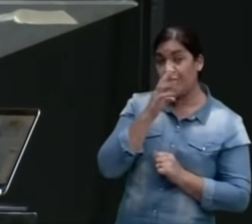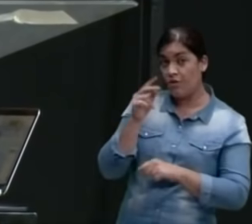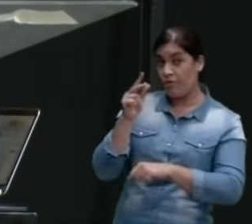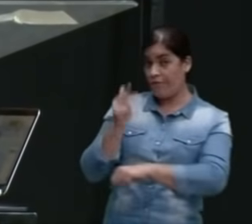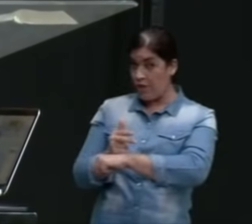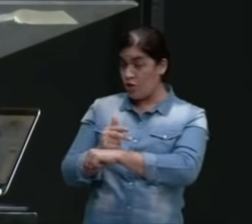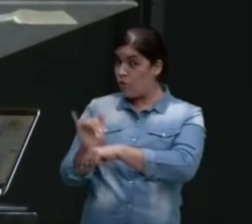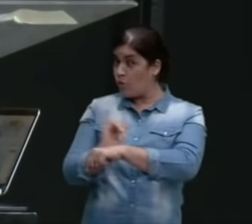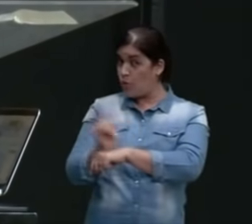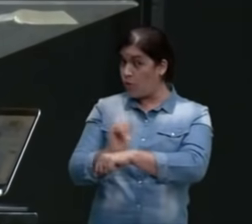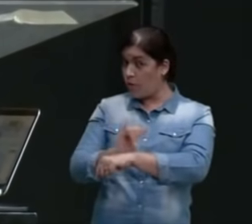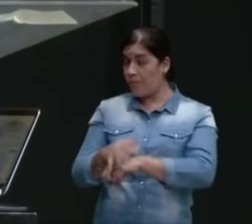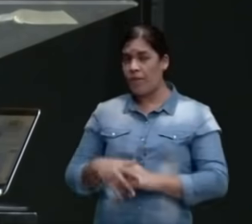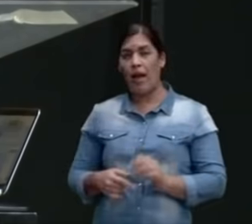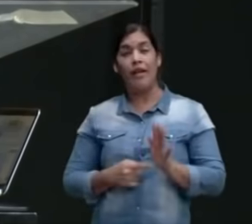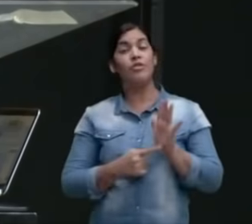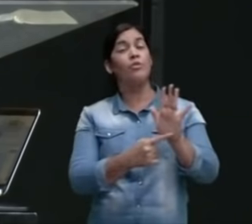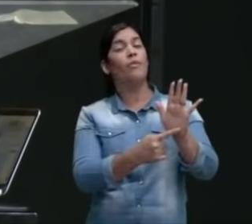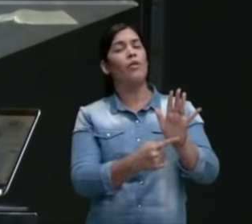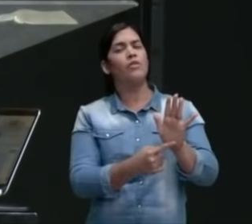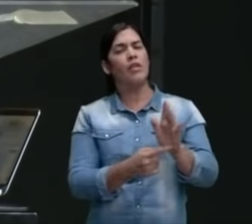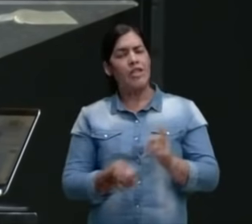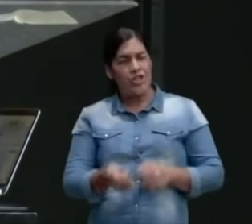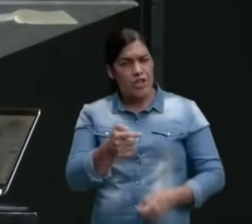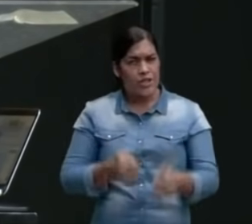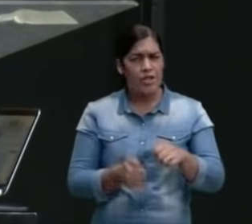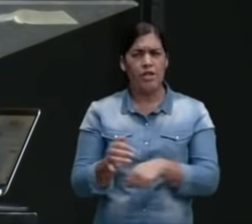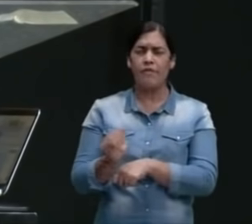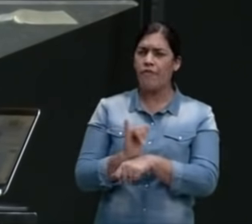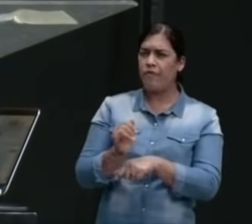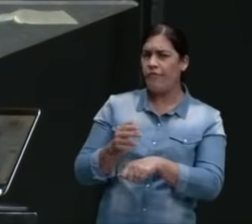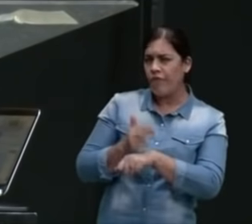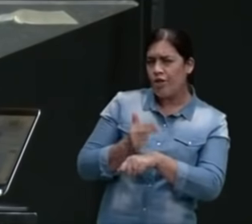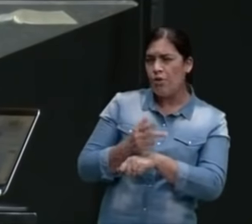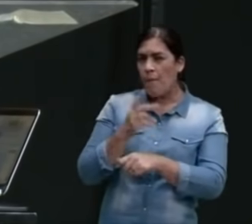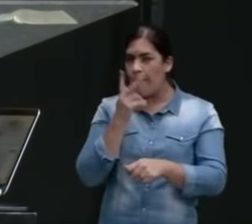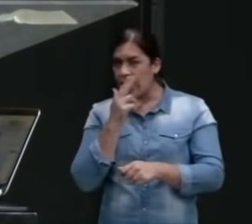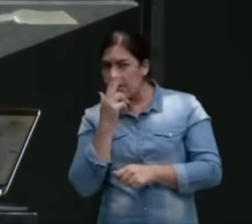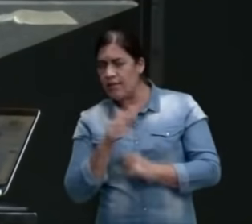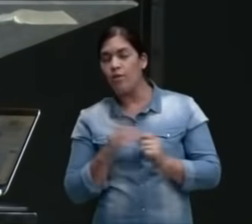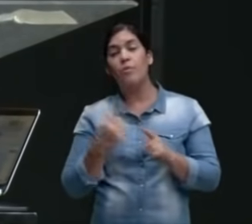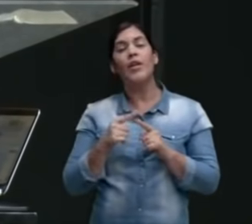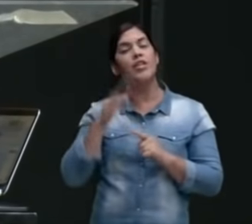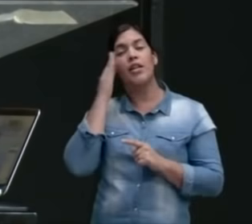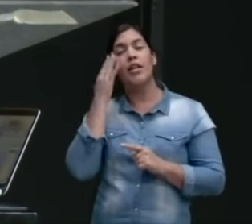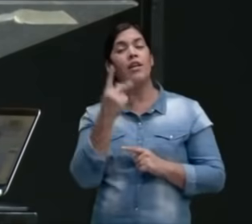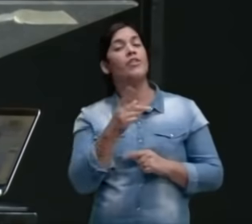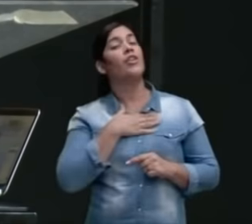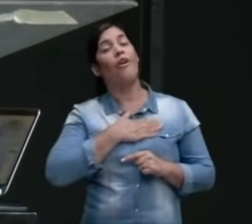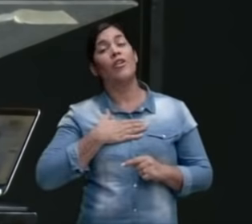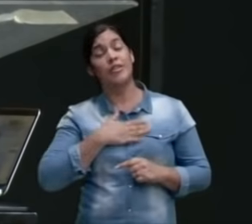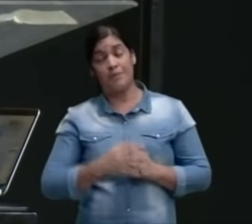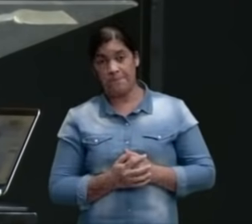YouTube e ele te recomenda vídeos parecidos. Isso é inteligência artificial. Ele já está entendendo o seu gosto. E tudo já vai ficando, né?